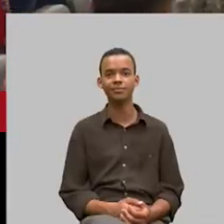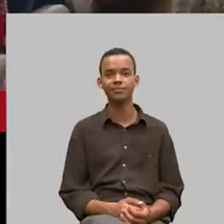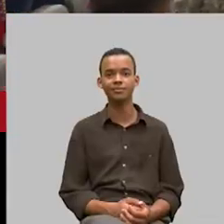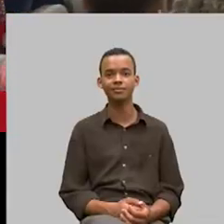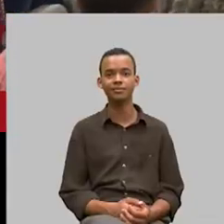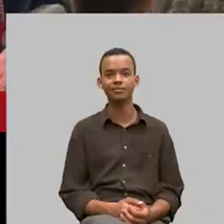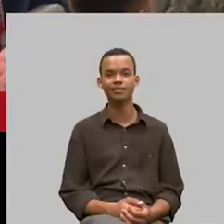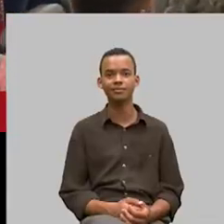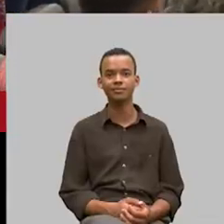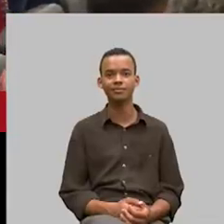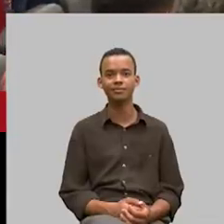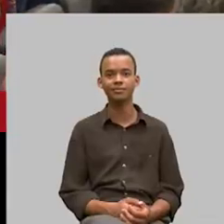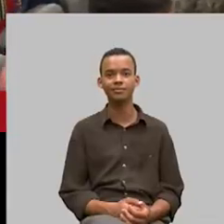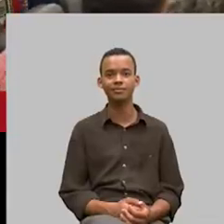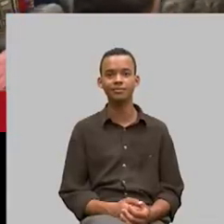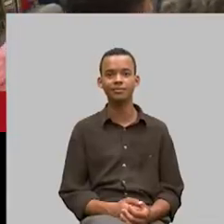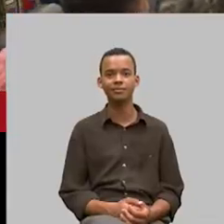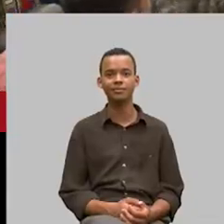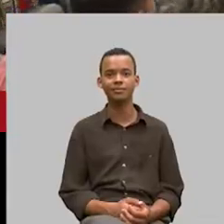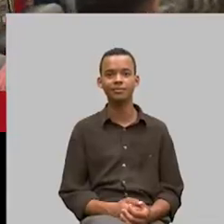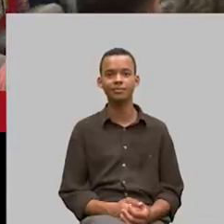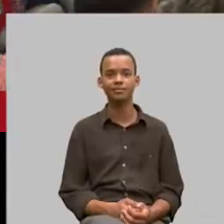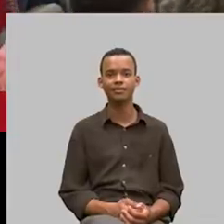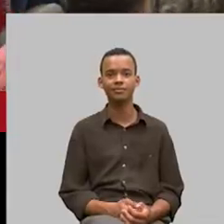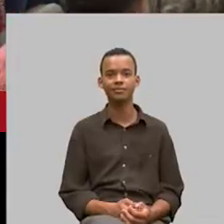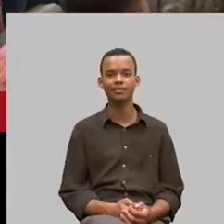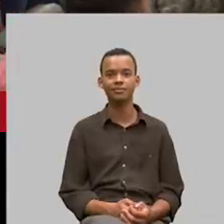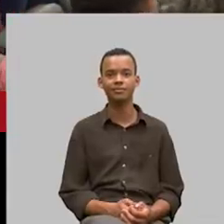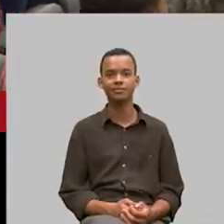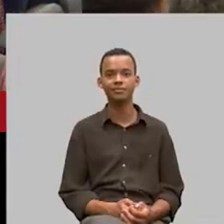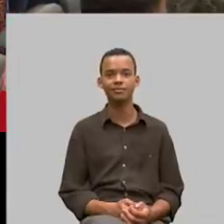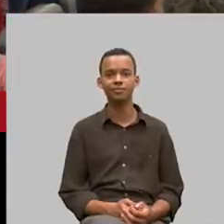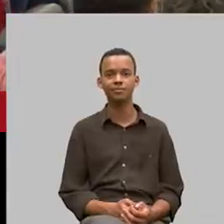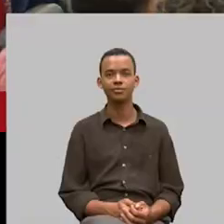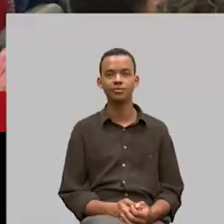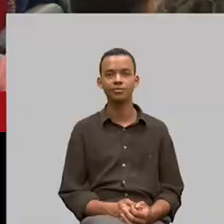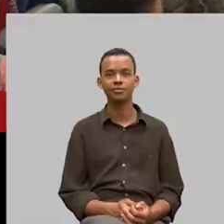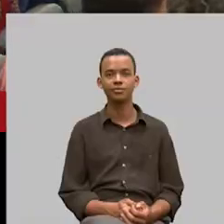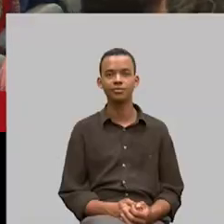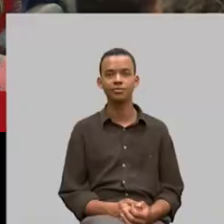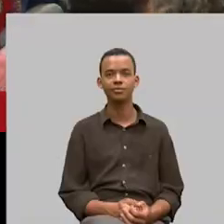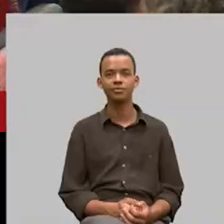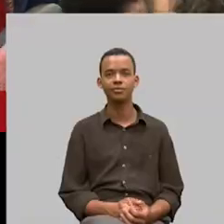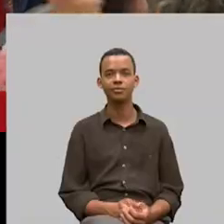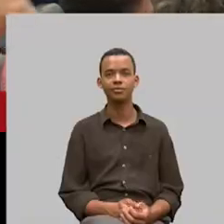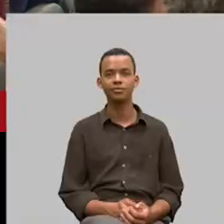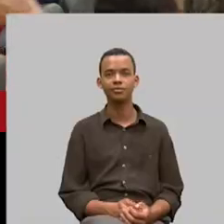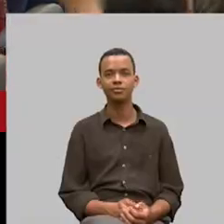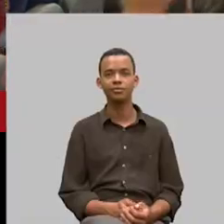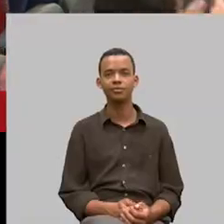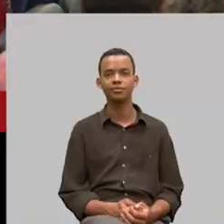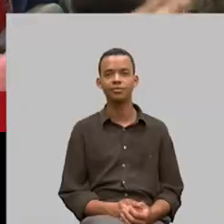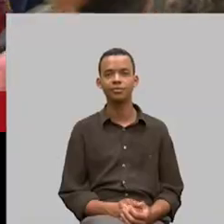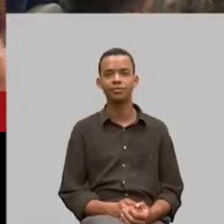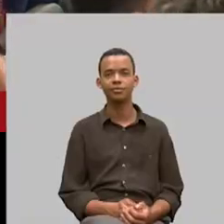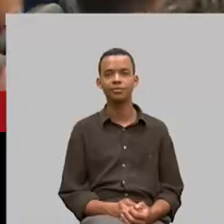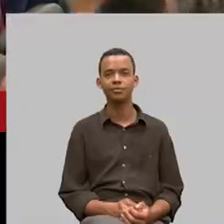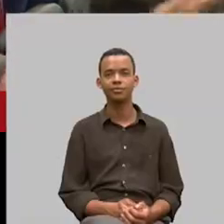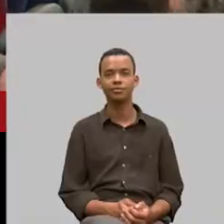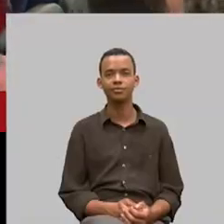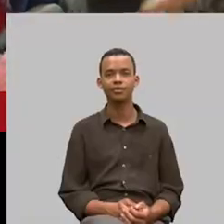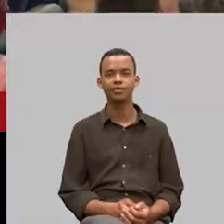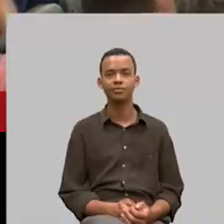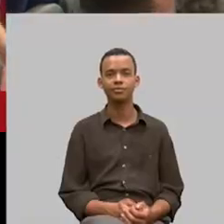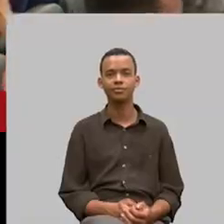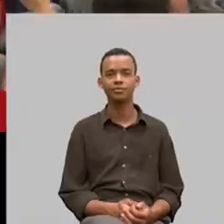vem levante o braço as mulheres agora e para mudar a sociedade do jeito